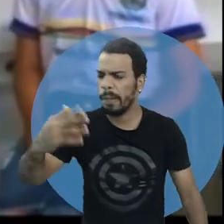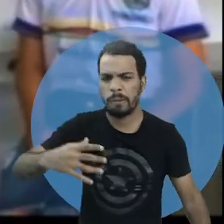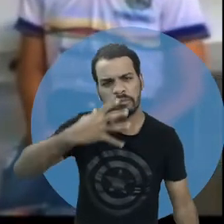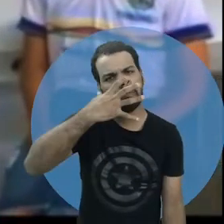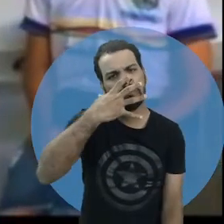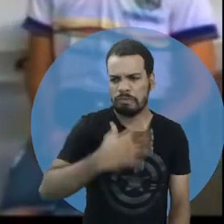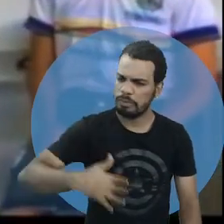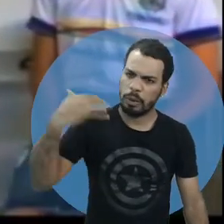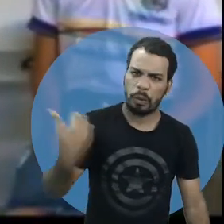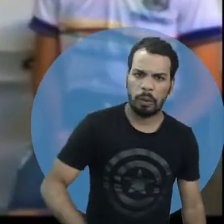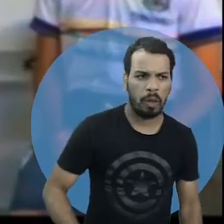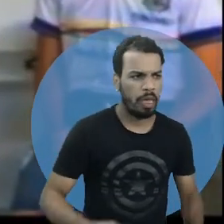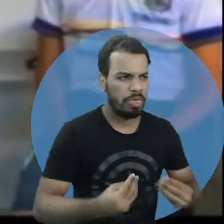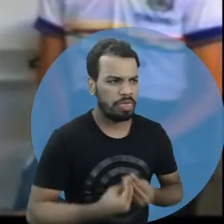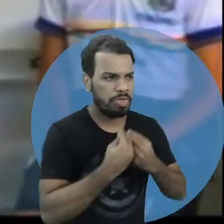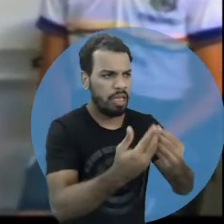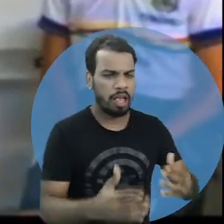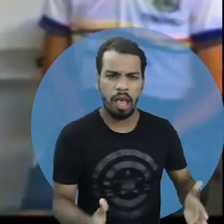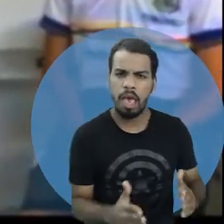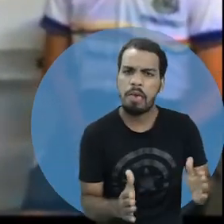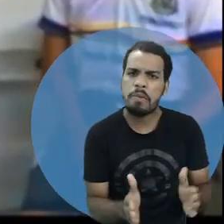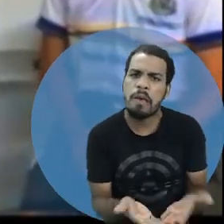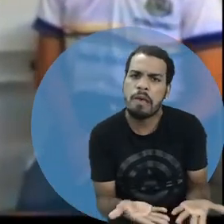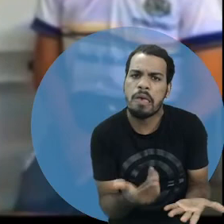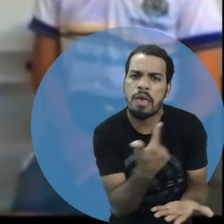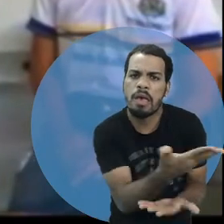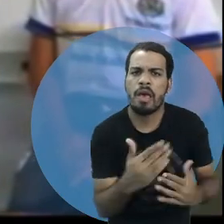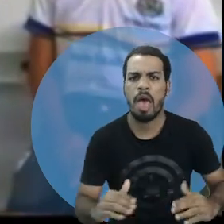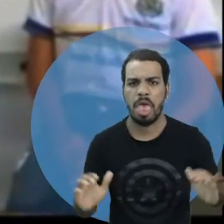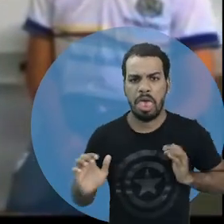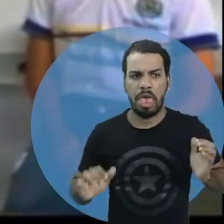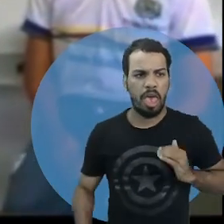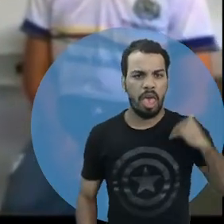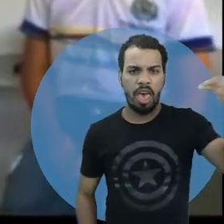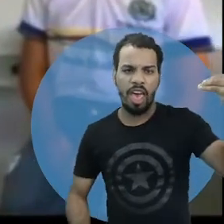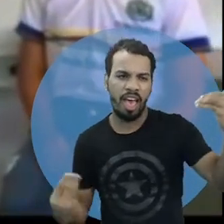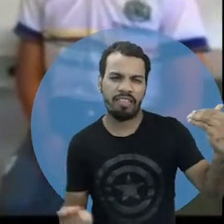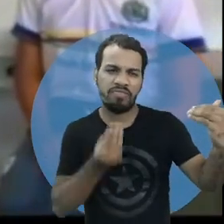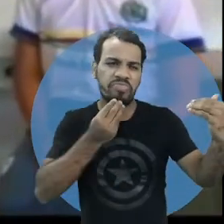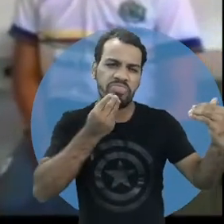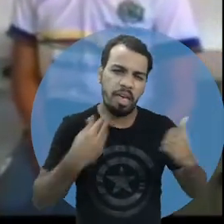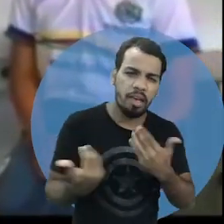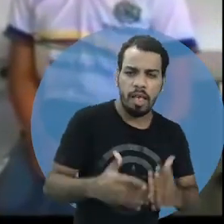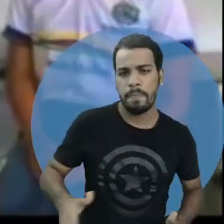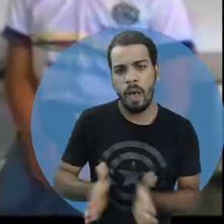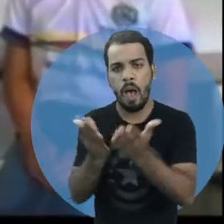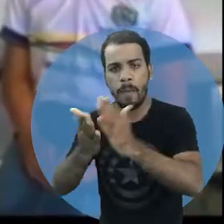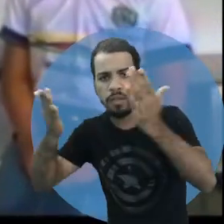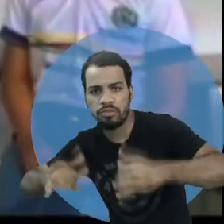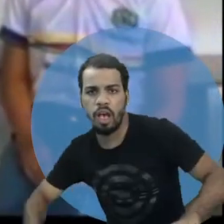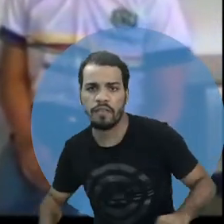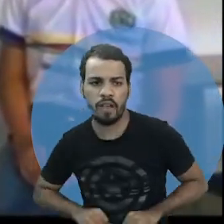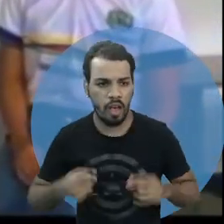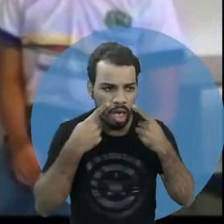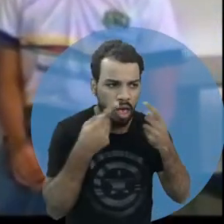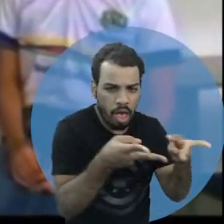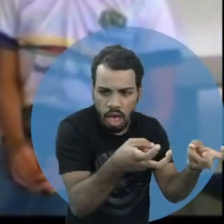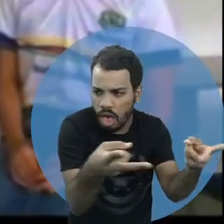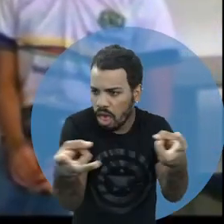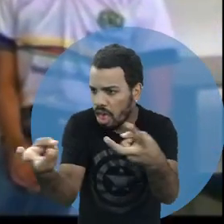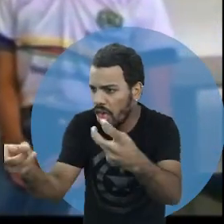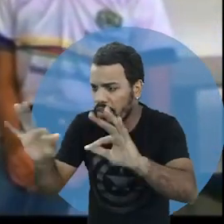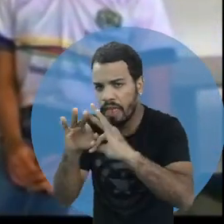que favorecem apenas os fortes. Eu vi famílias sofrendo sem comida, sobrevivem com o mínimo por